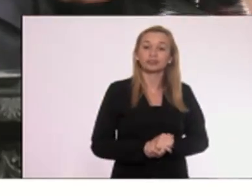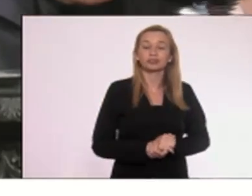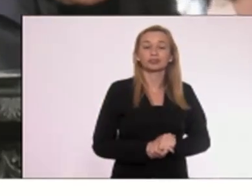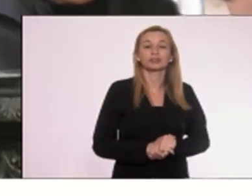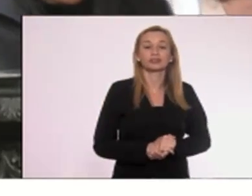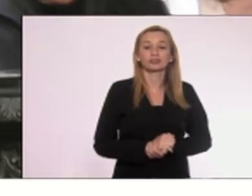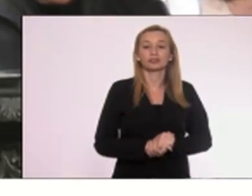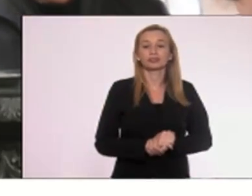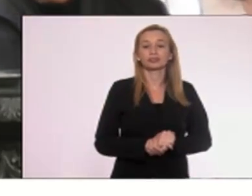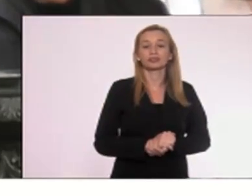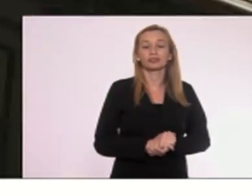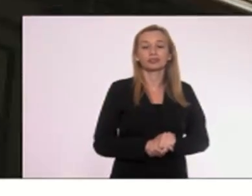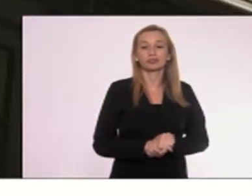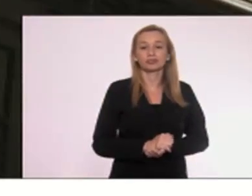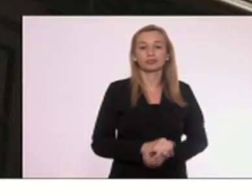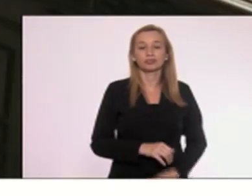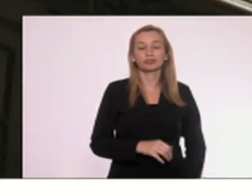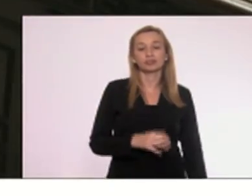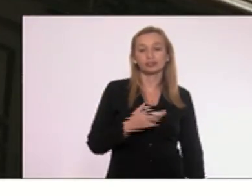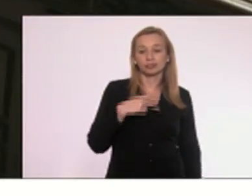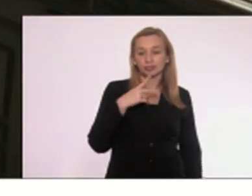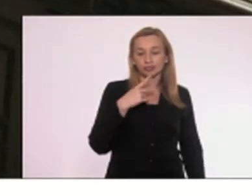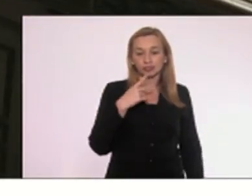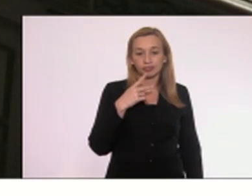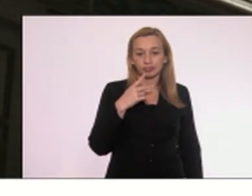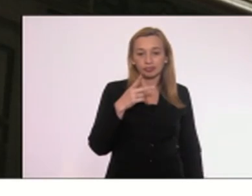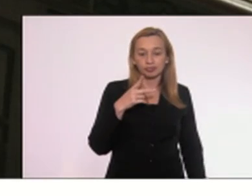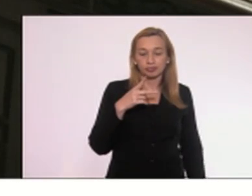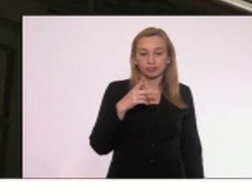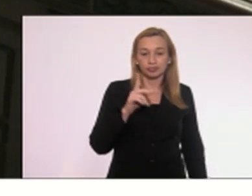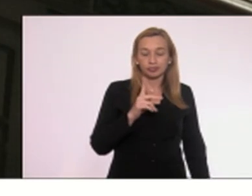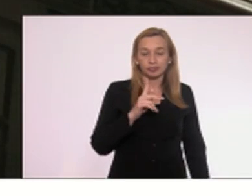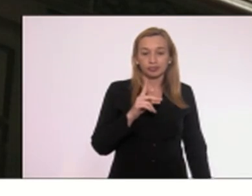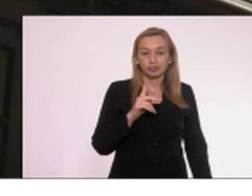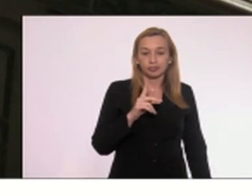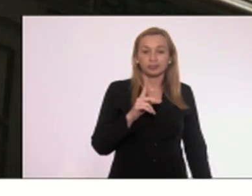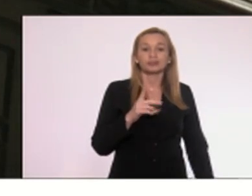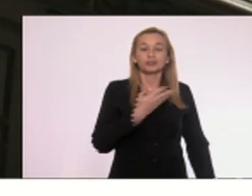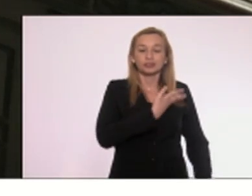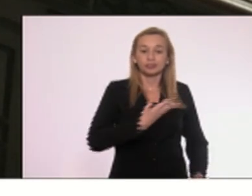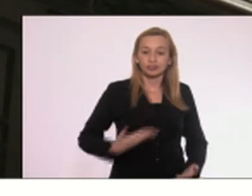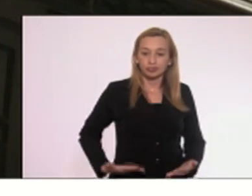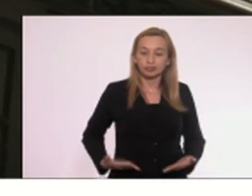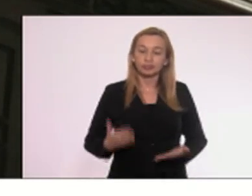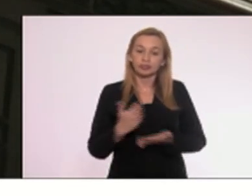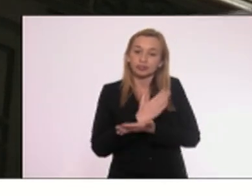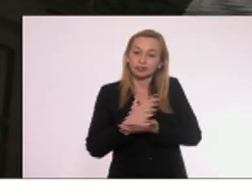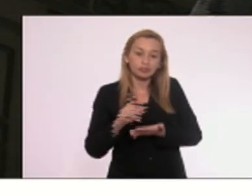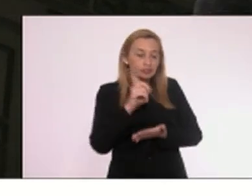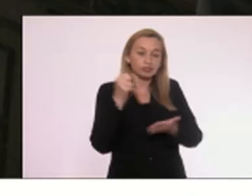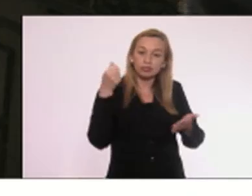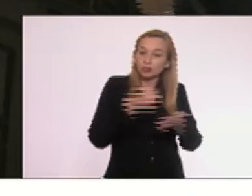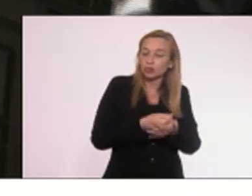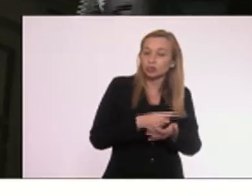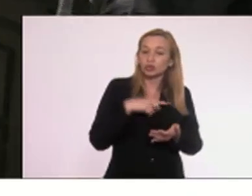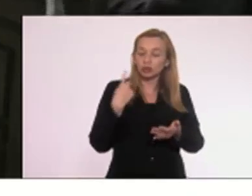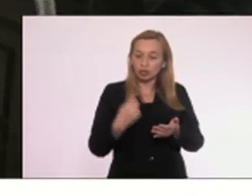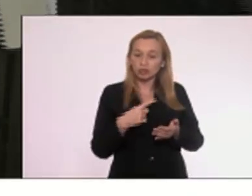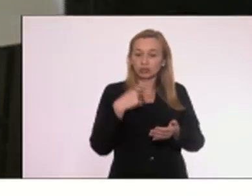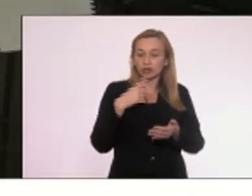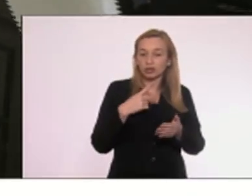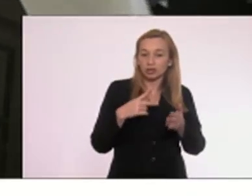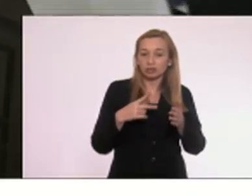aqui alertar que nem sempre o governo cumpre aquilo que essa casa coloca como lei. Em